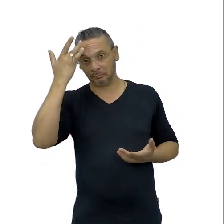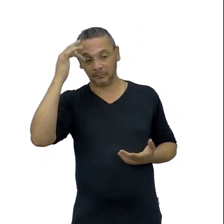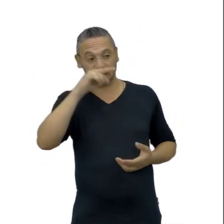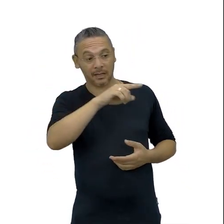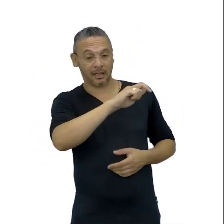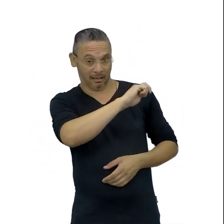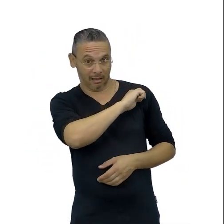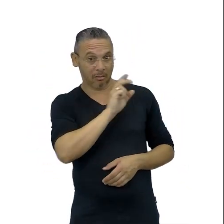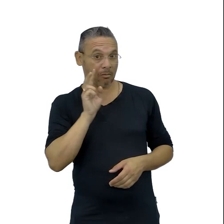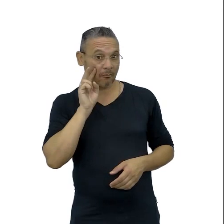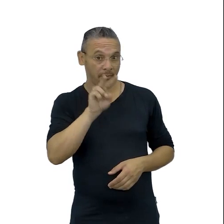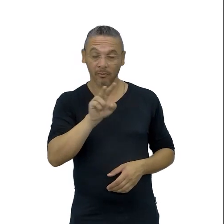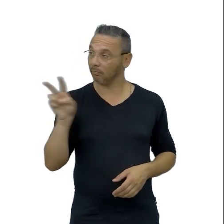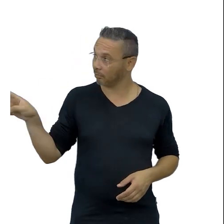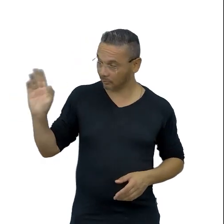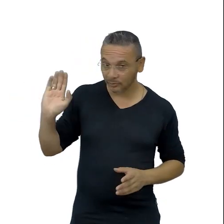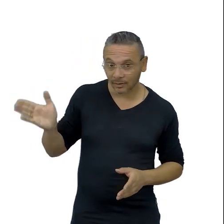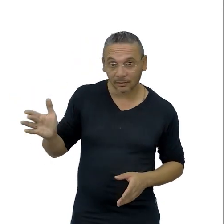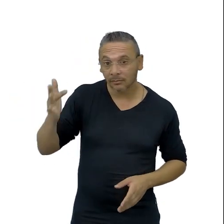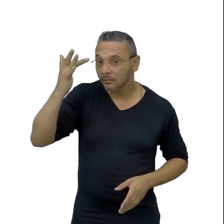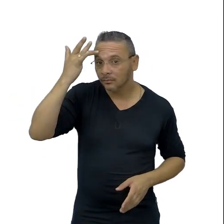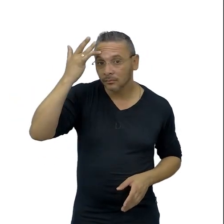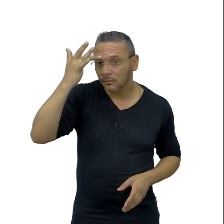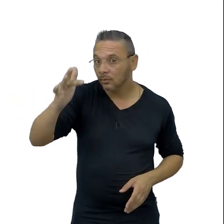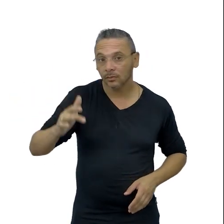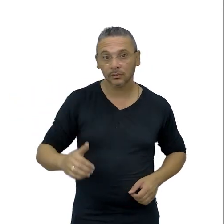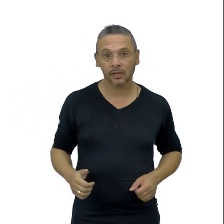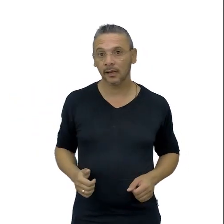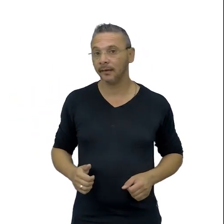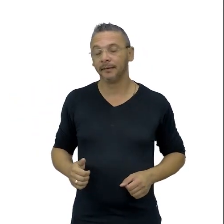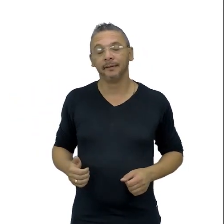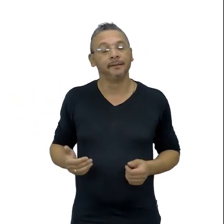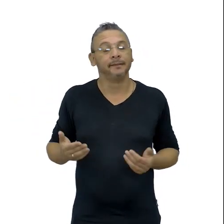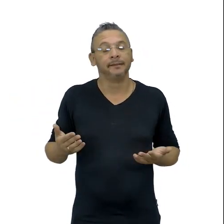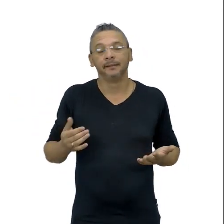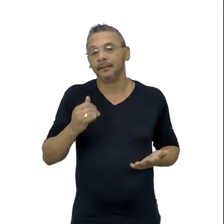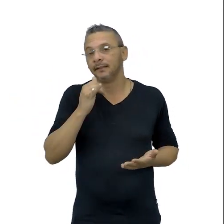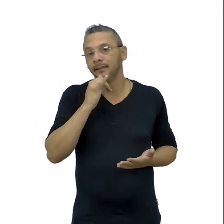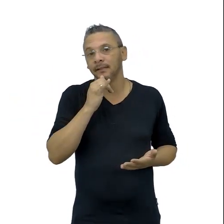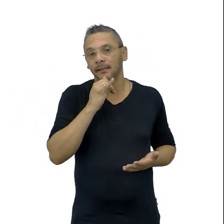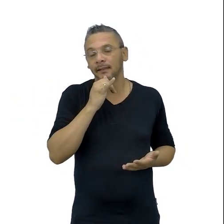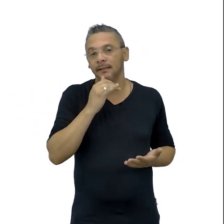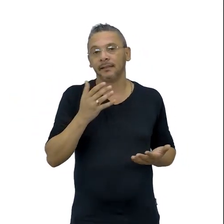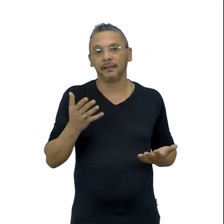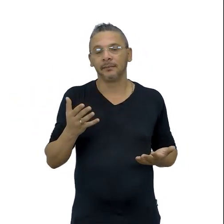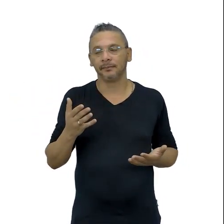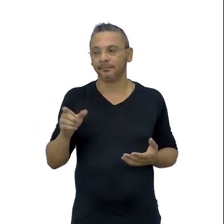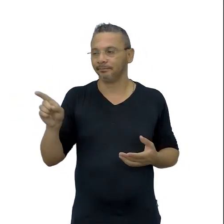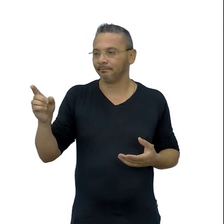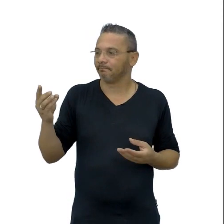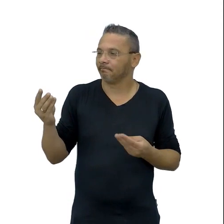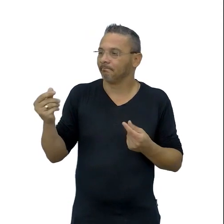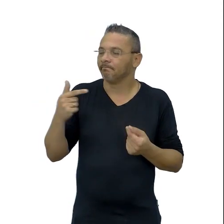já viram, porque ao trabalhar, né, instigando essa